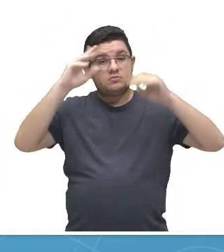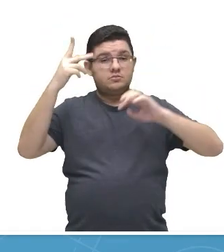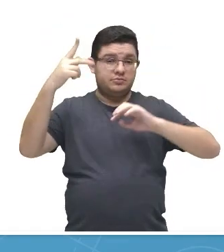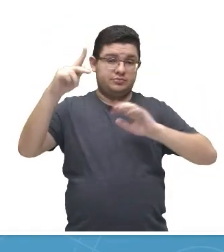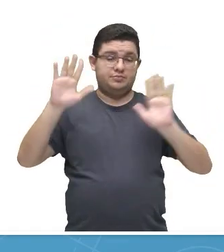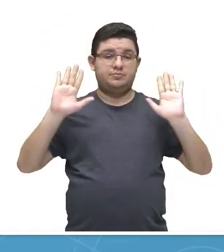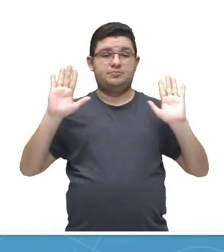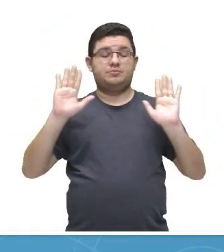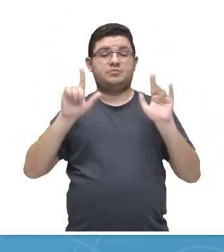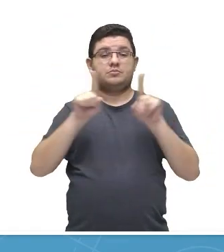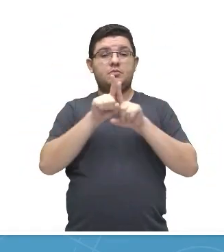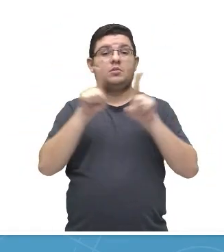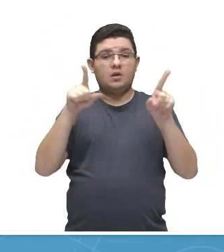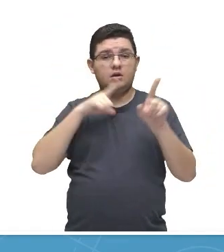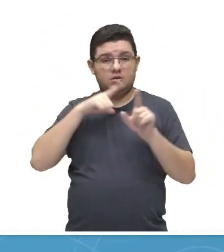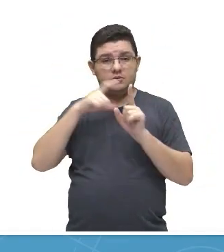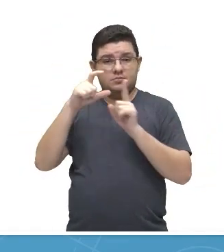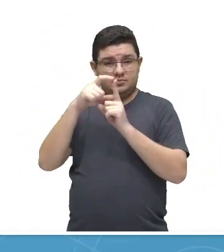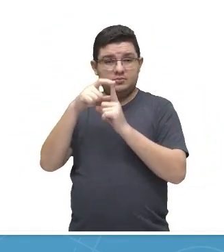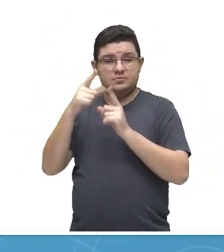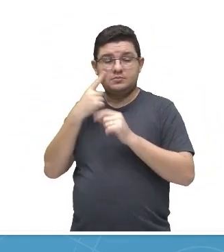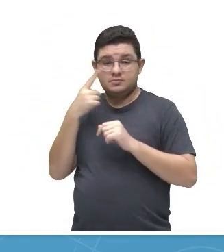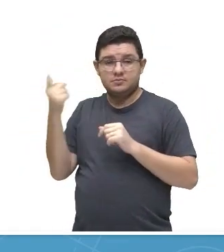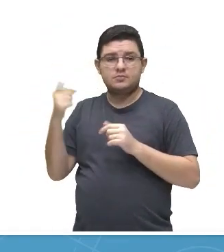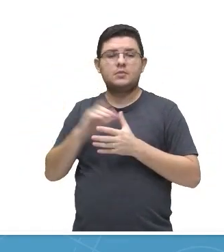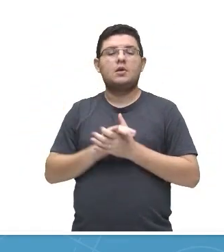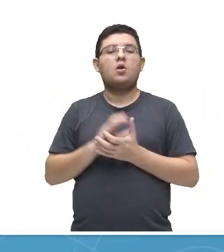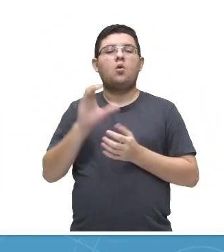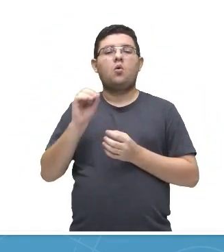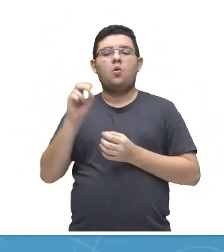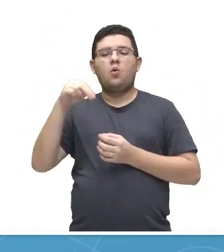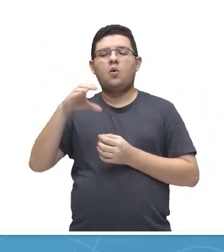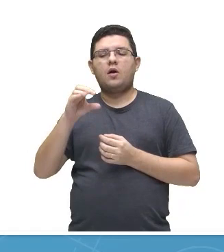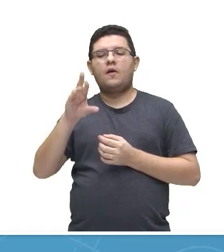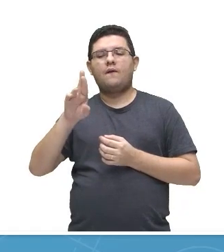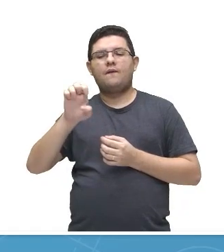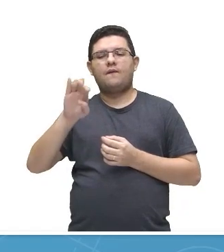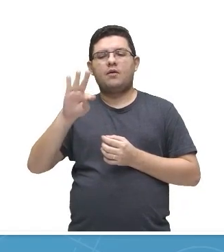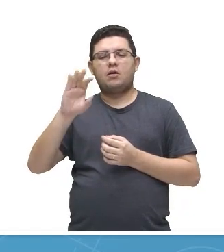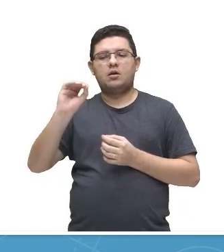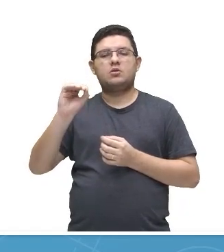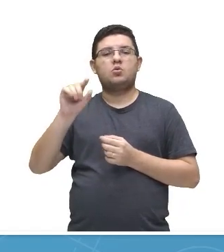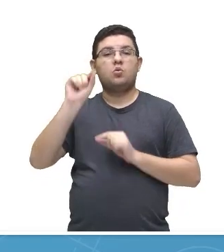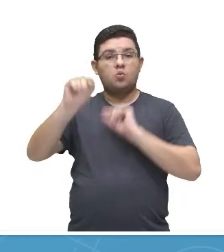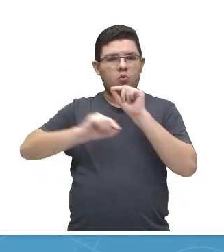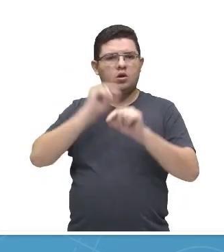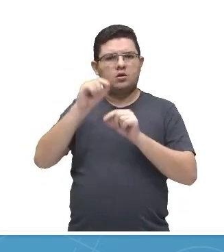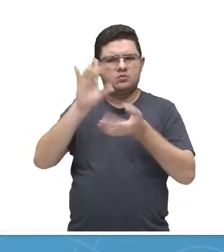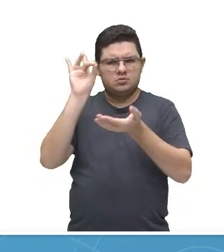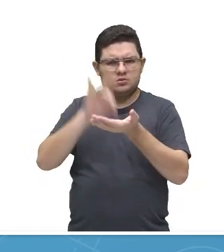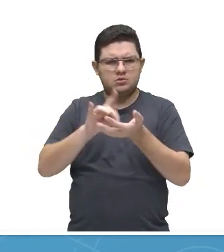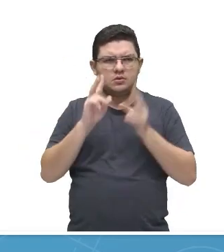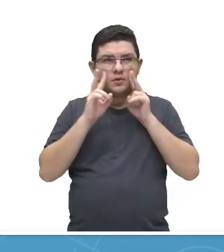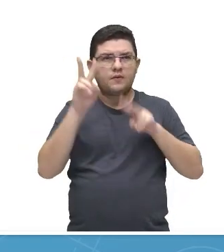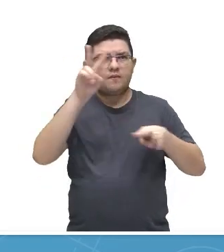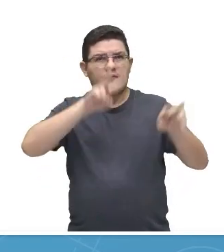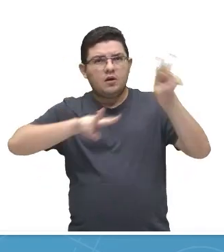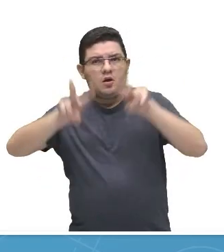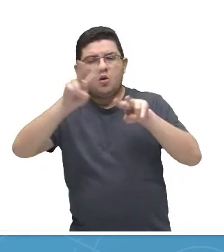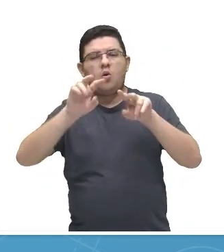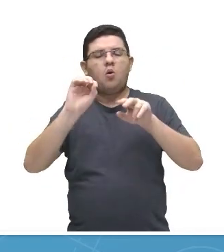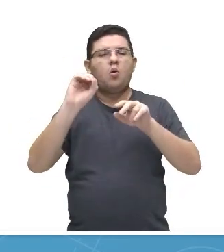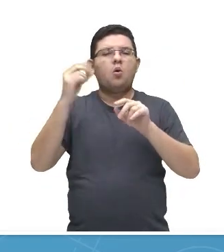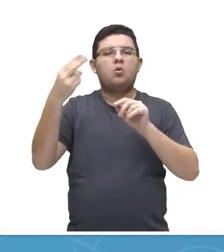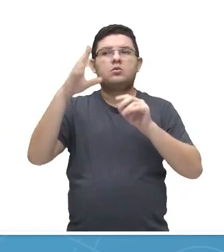o substantivo concreto, ele pode ser de existência real, aqui que eu posso ver, ou de